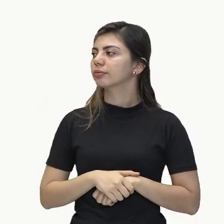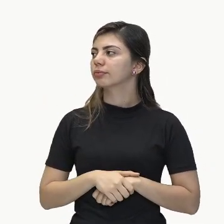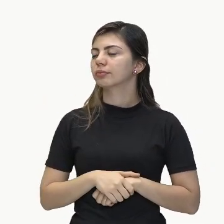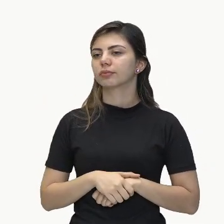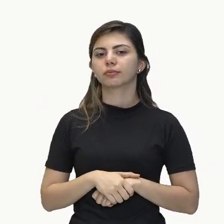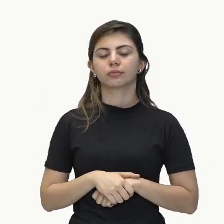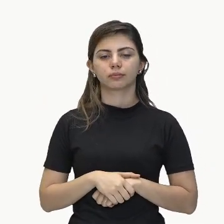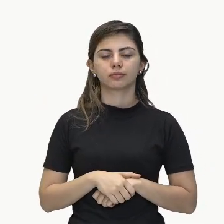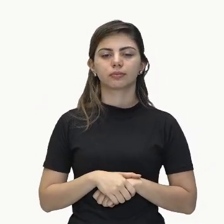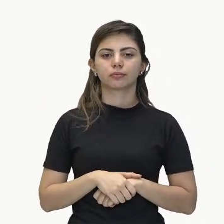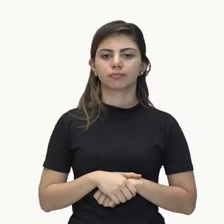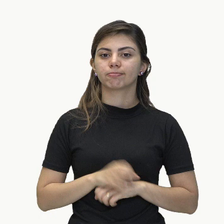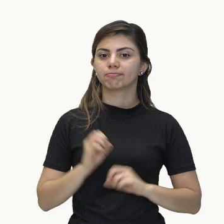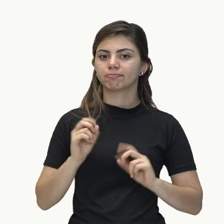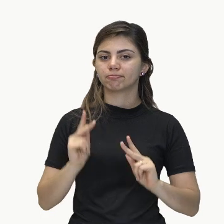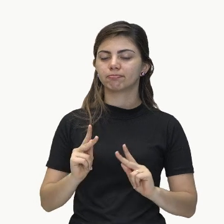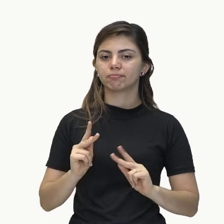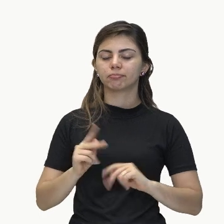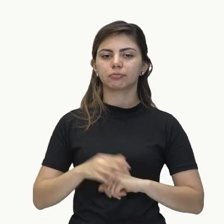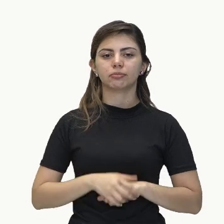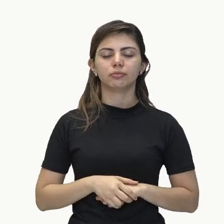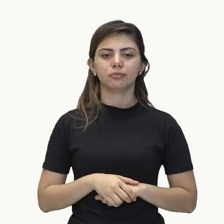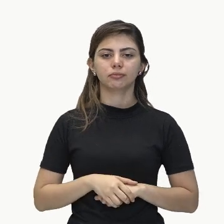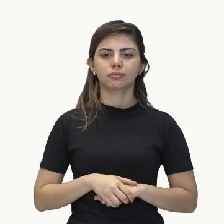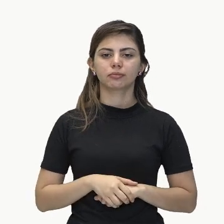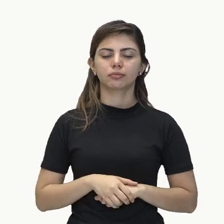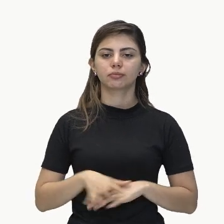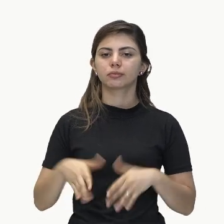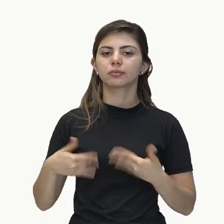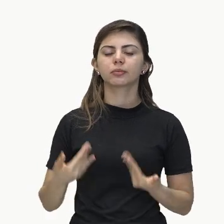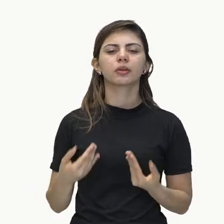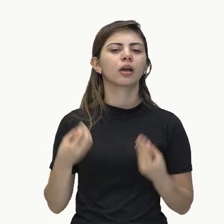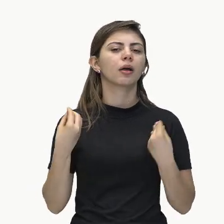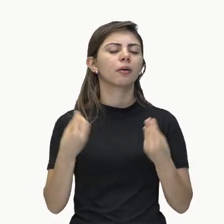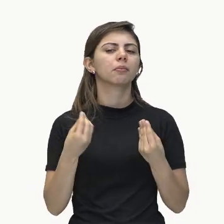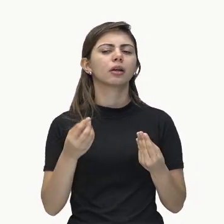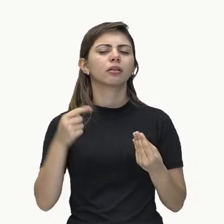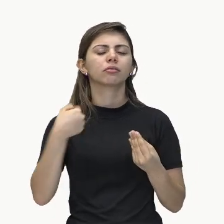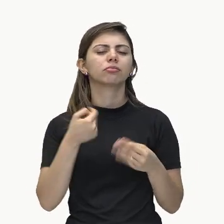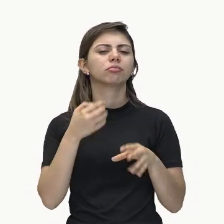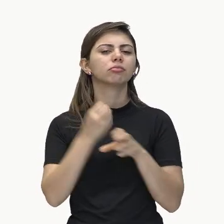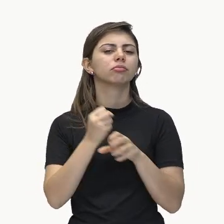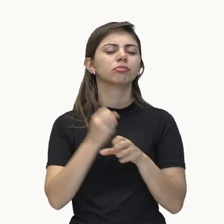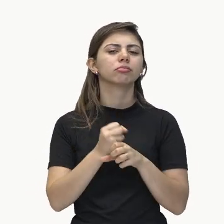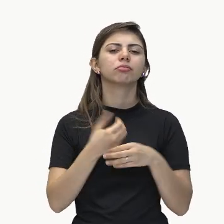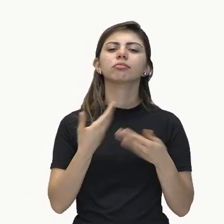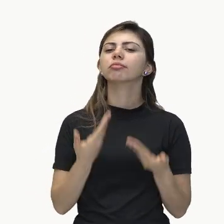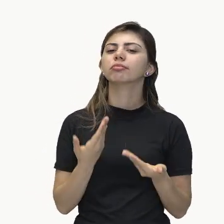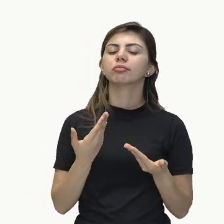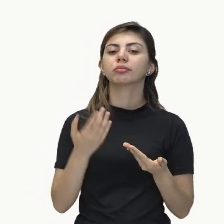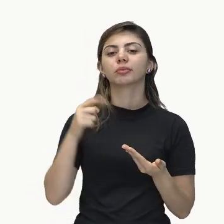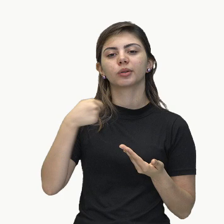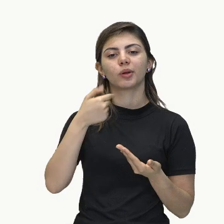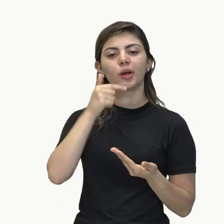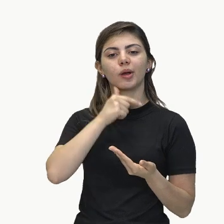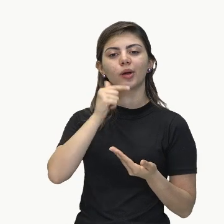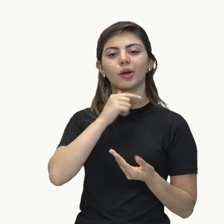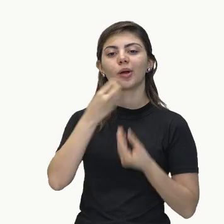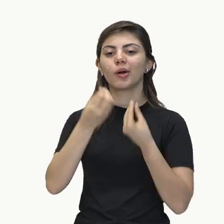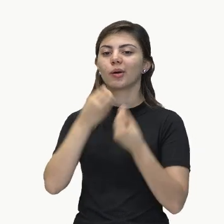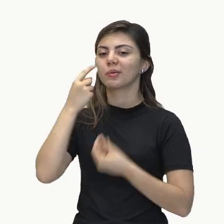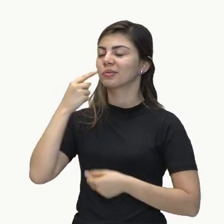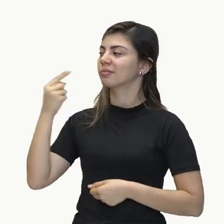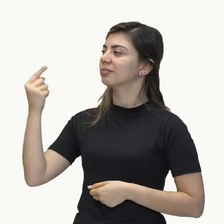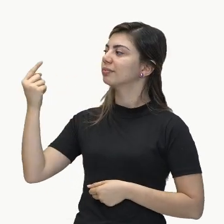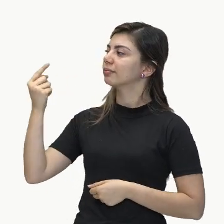aqui. Tá bom? E isso foi feito para quê? Exatamente para eu conseguir isso